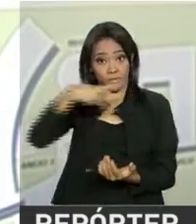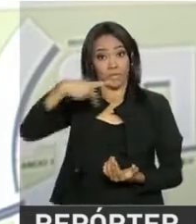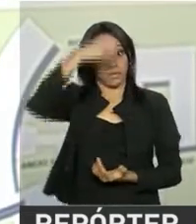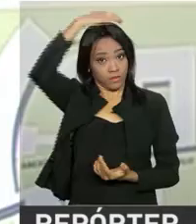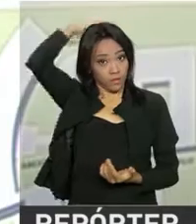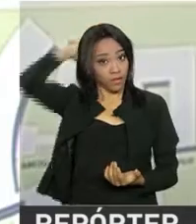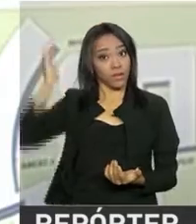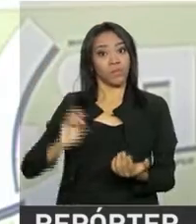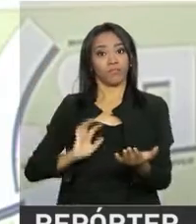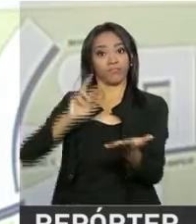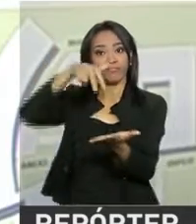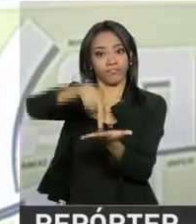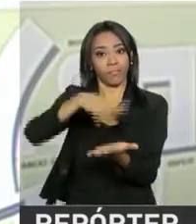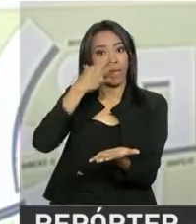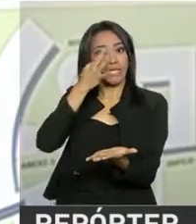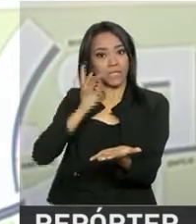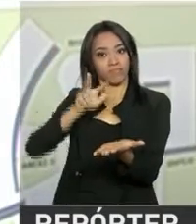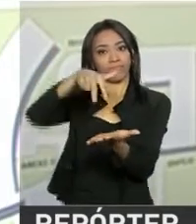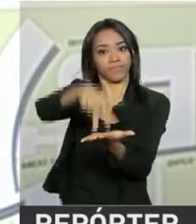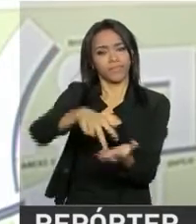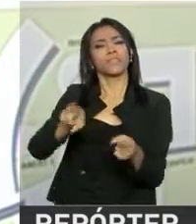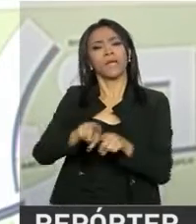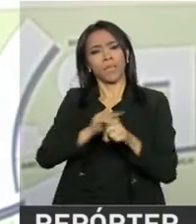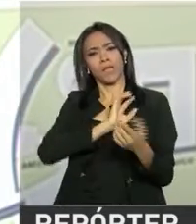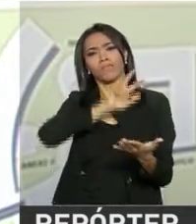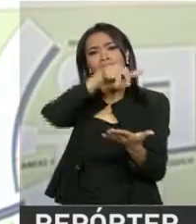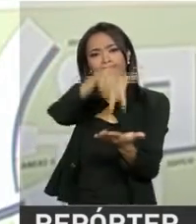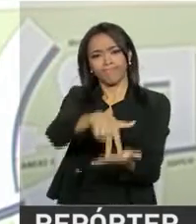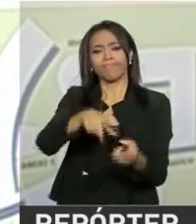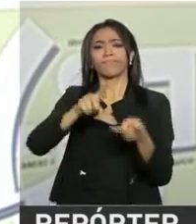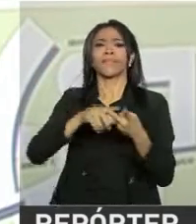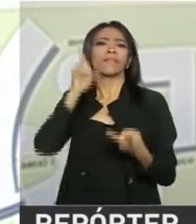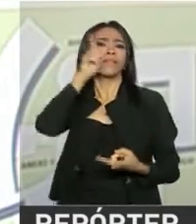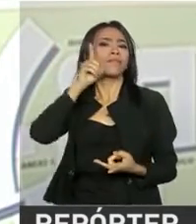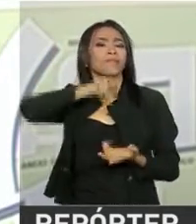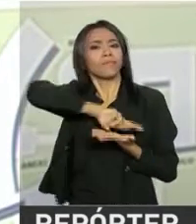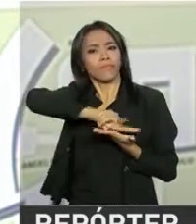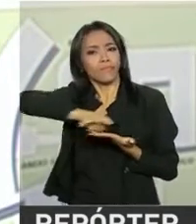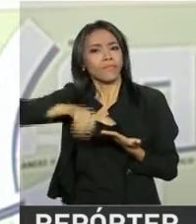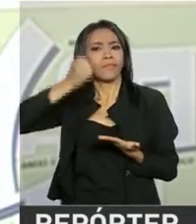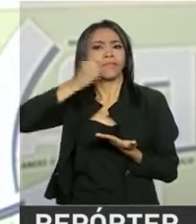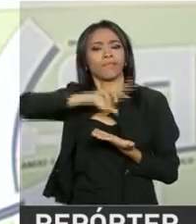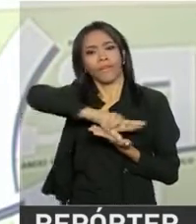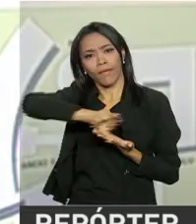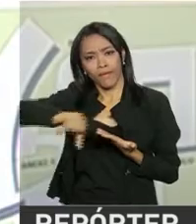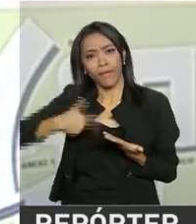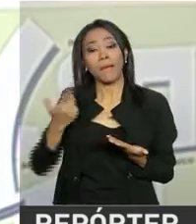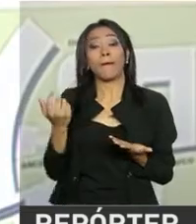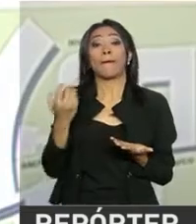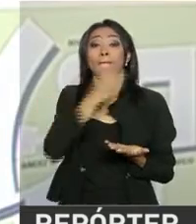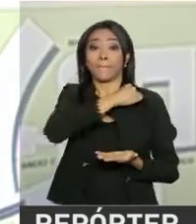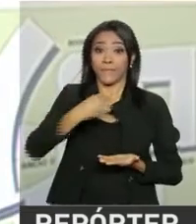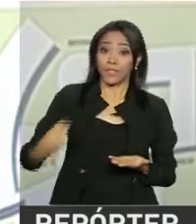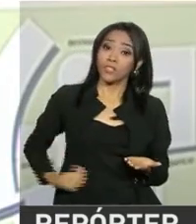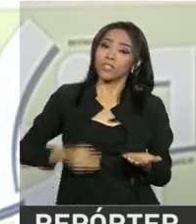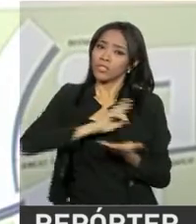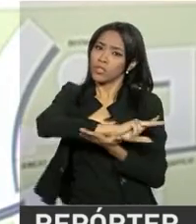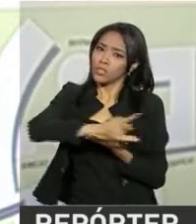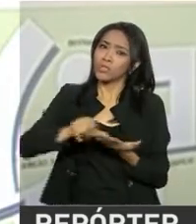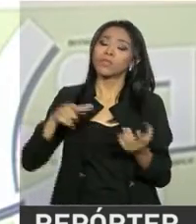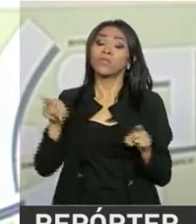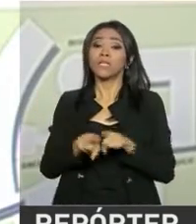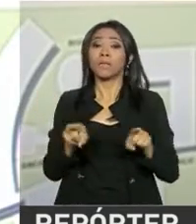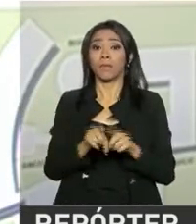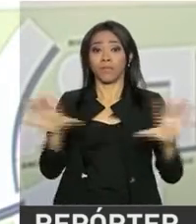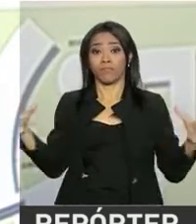temer é estarão presentes também na solenidade parlamentares ministros membros do ministério público e